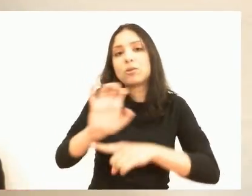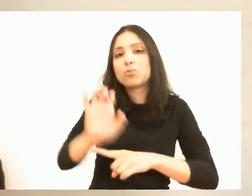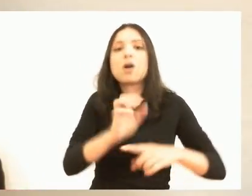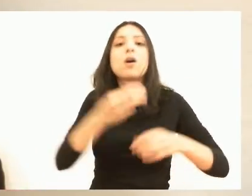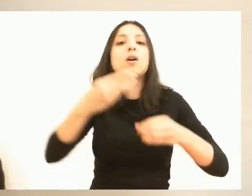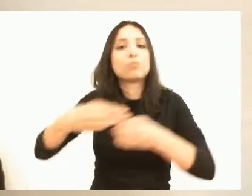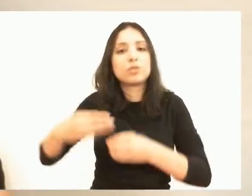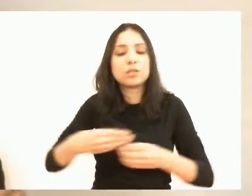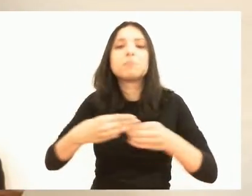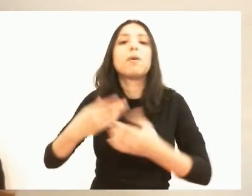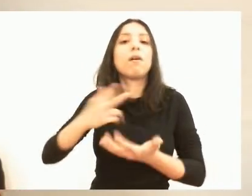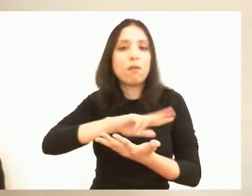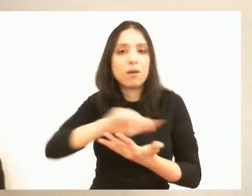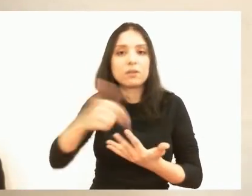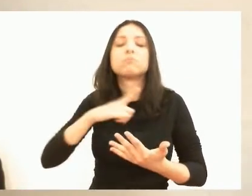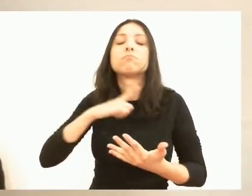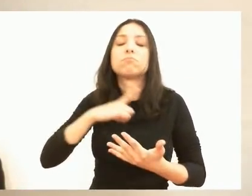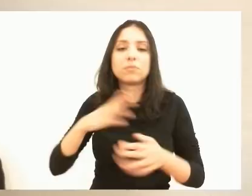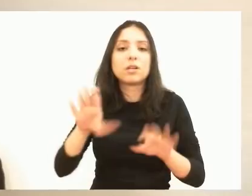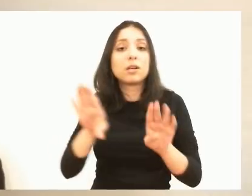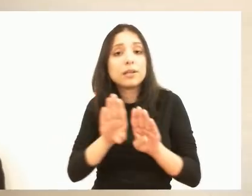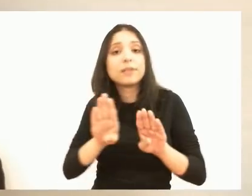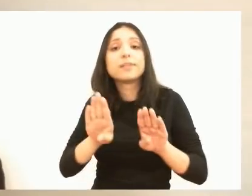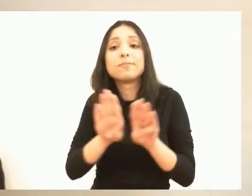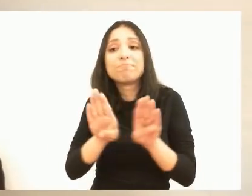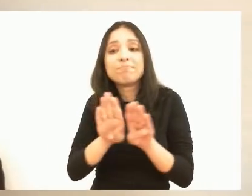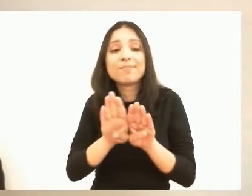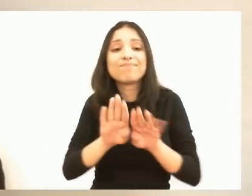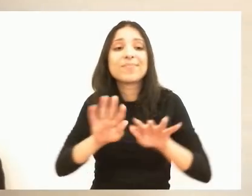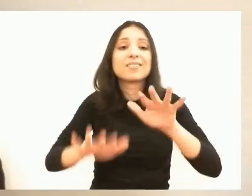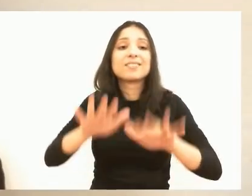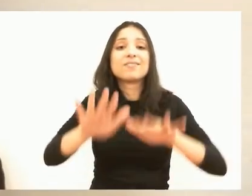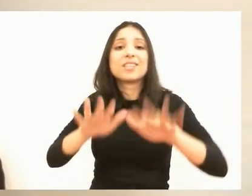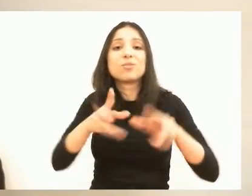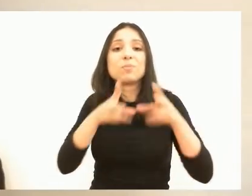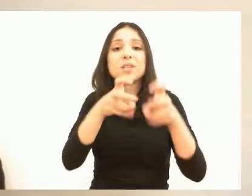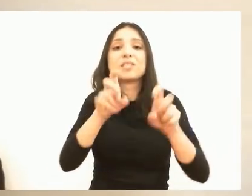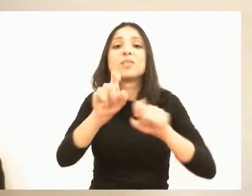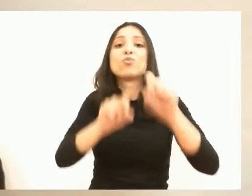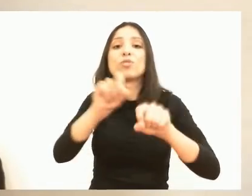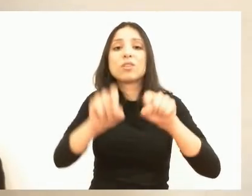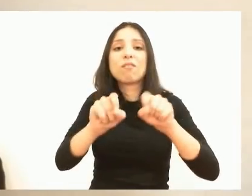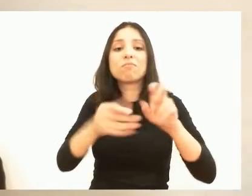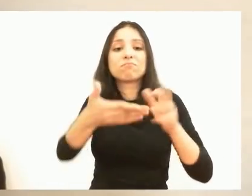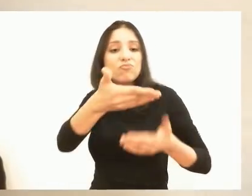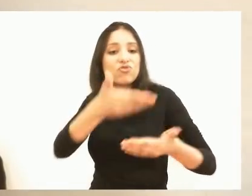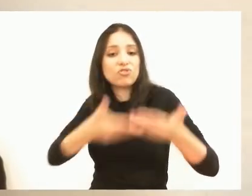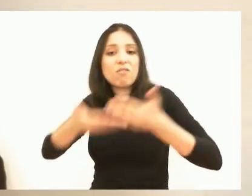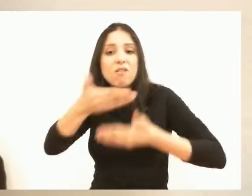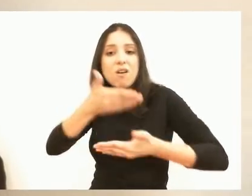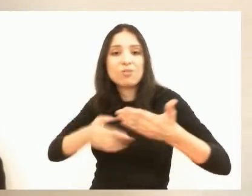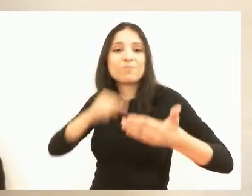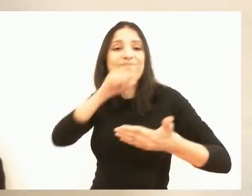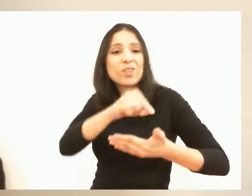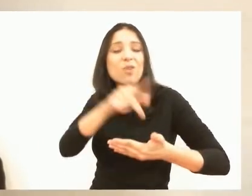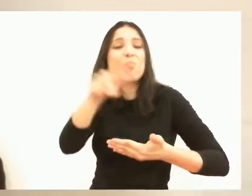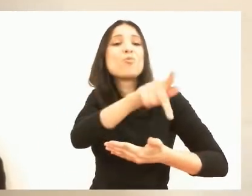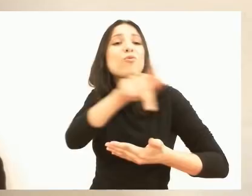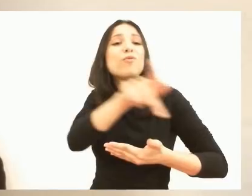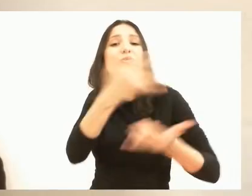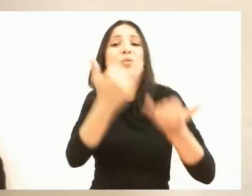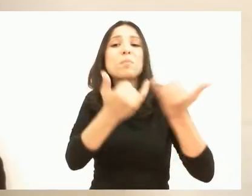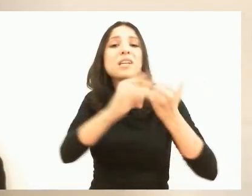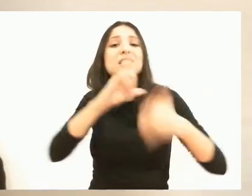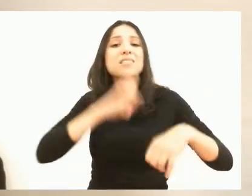professores de dança pra criança e muitas vezes eles vêm com uma sede de